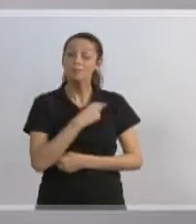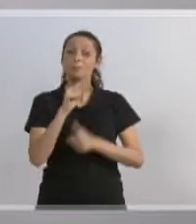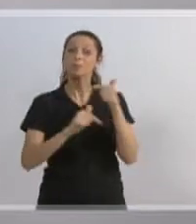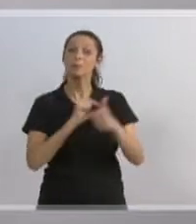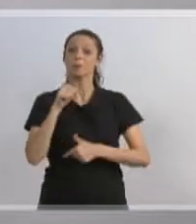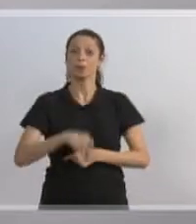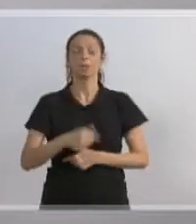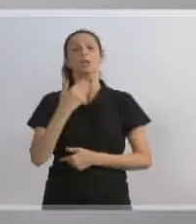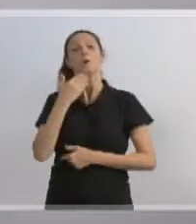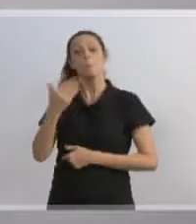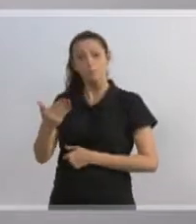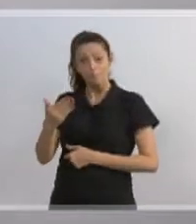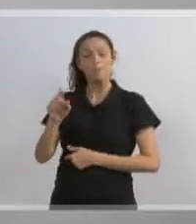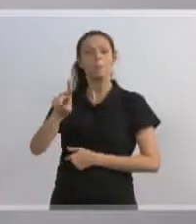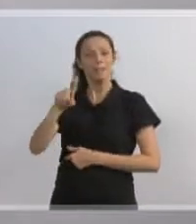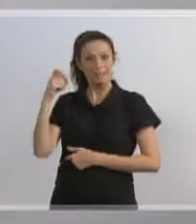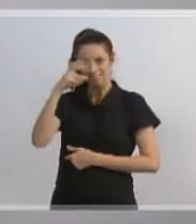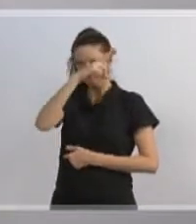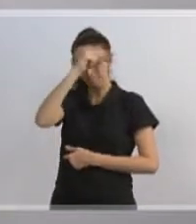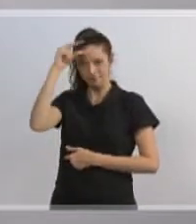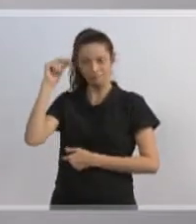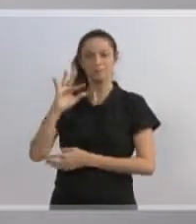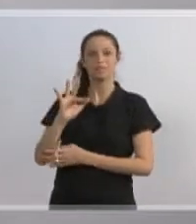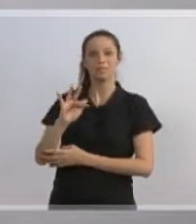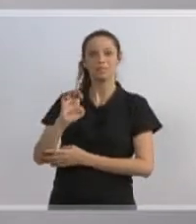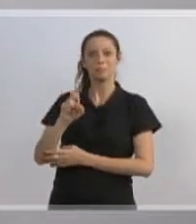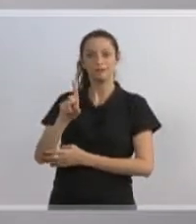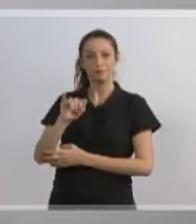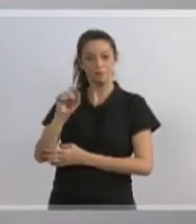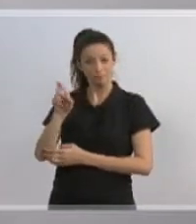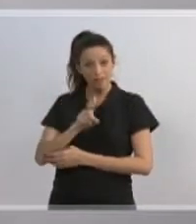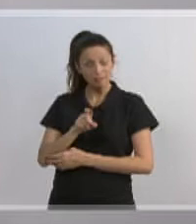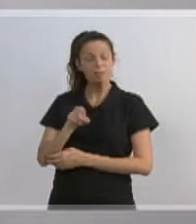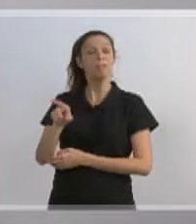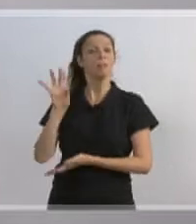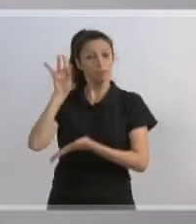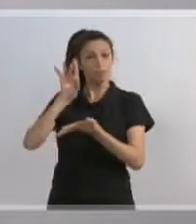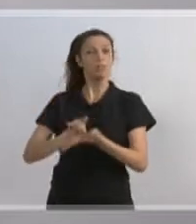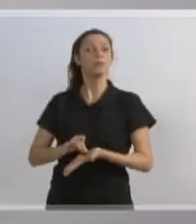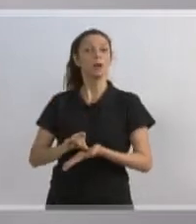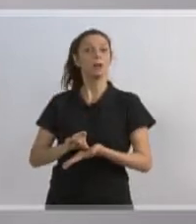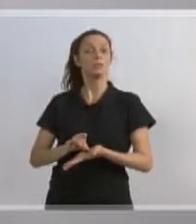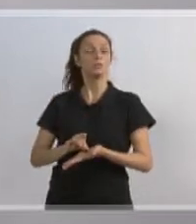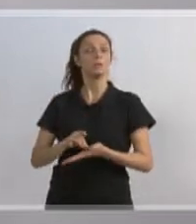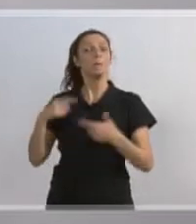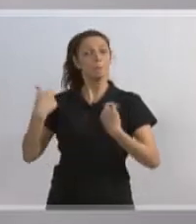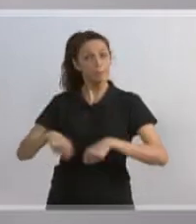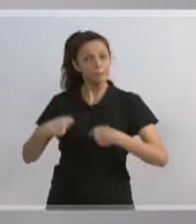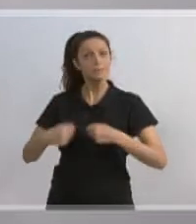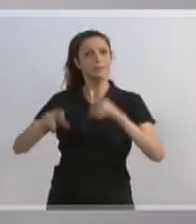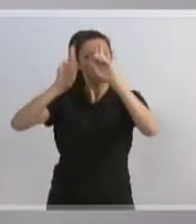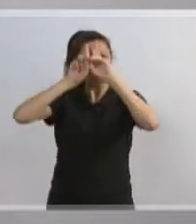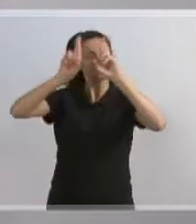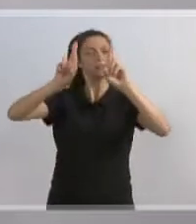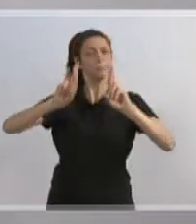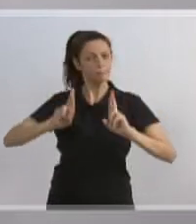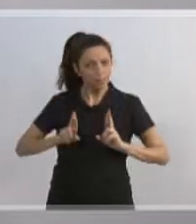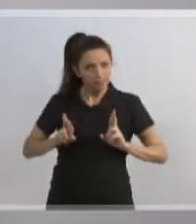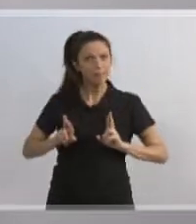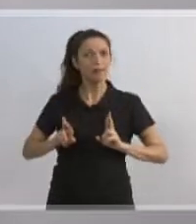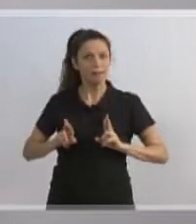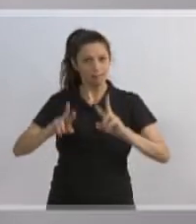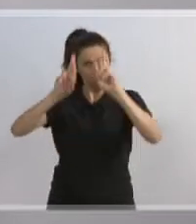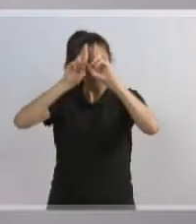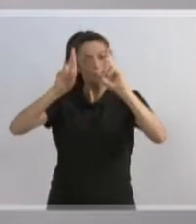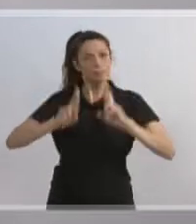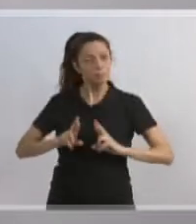Então, eu quero pedir ao ex-prefeito Félix Tais, que foi prefeito dessa cidade, que realmente, vamos usar dos respeitos, que nem dizer você, mas vamos respeitar